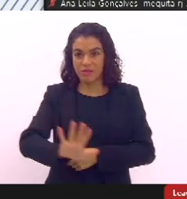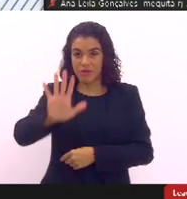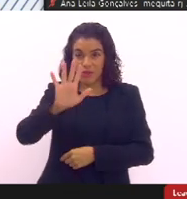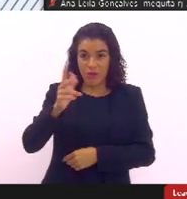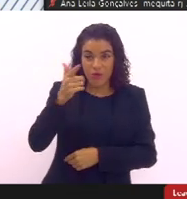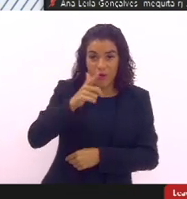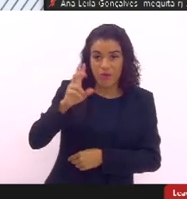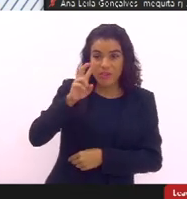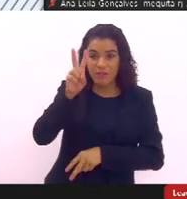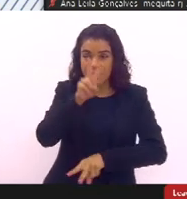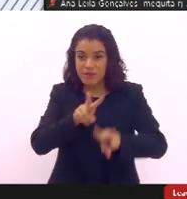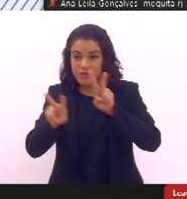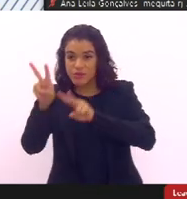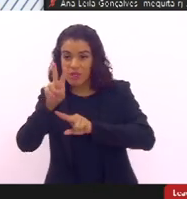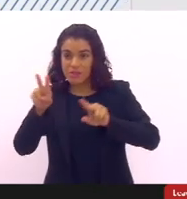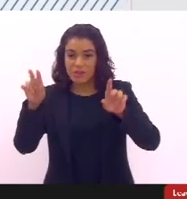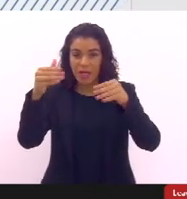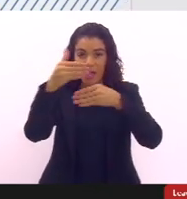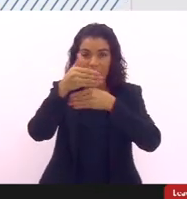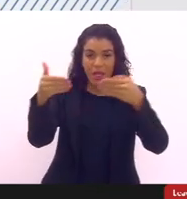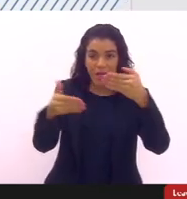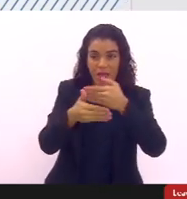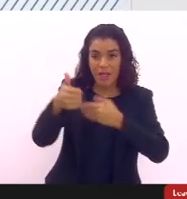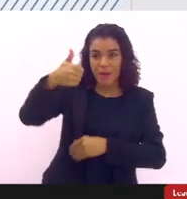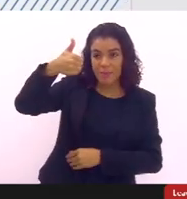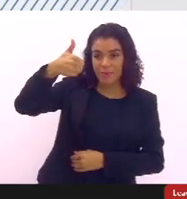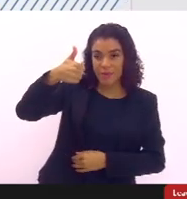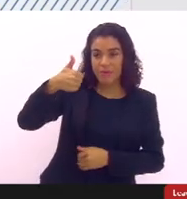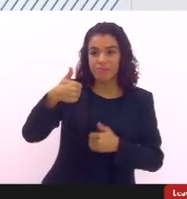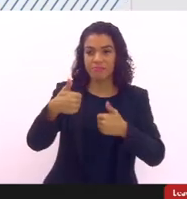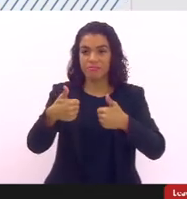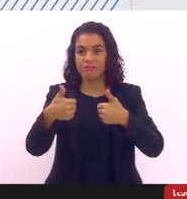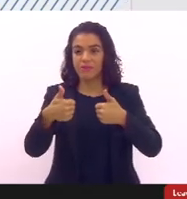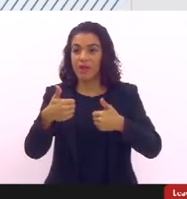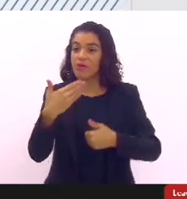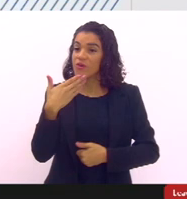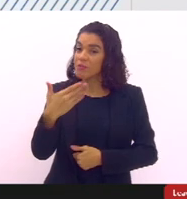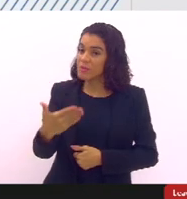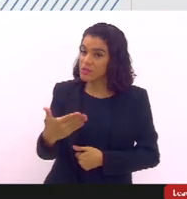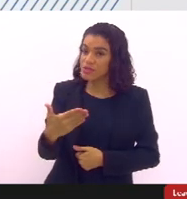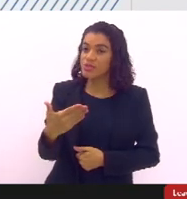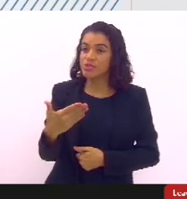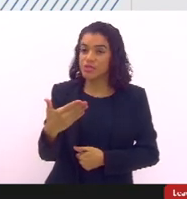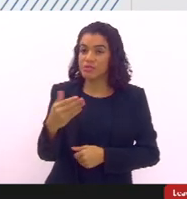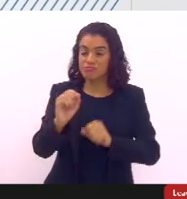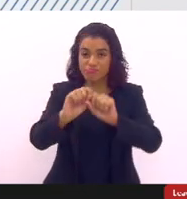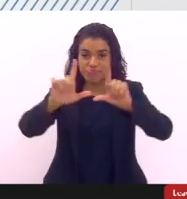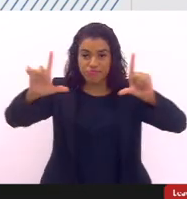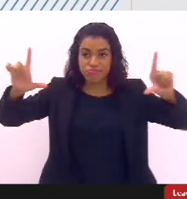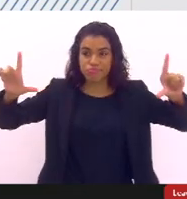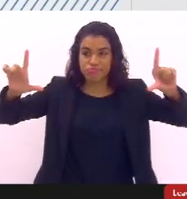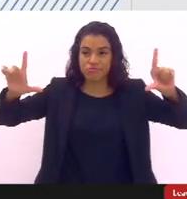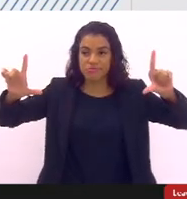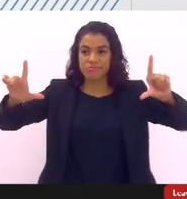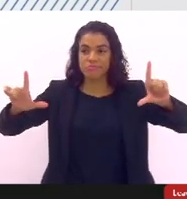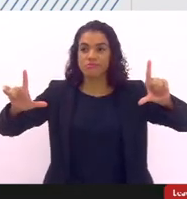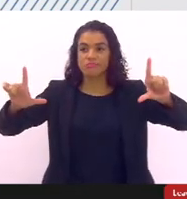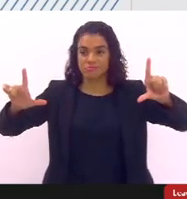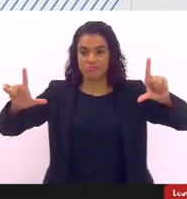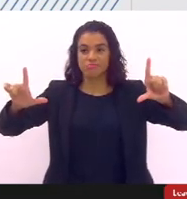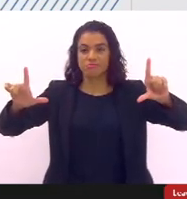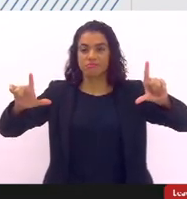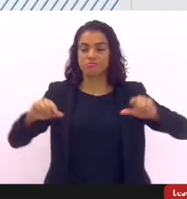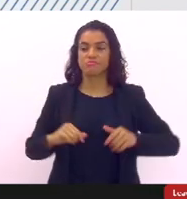estão visualizando a apresentação, a primeira parte? Tá. Eu vou pedir para colocar na tela inteira, por favor, aqui para a